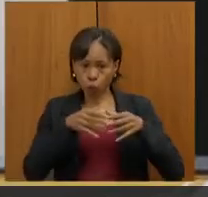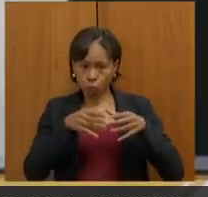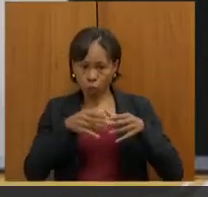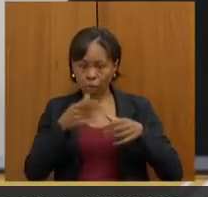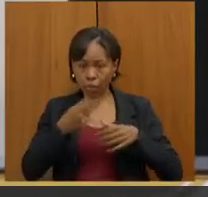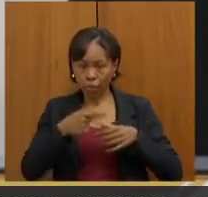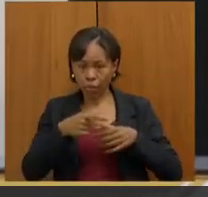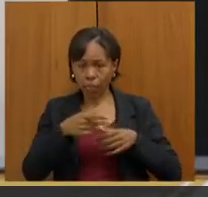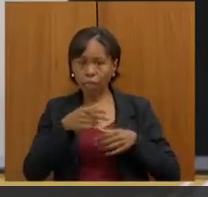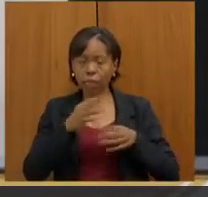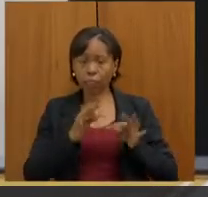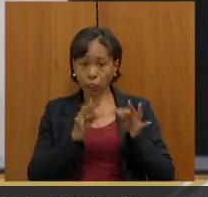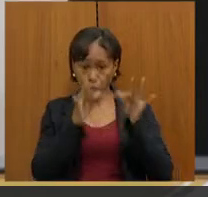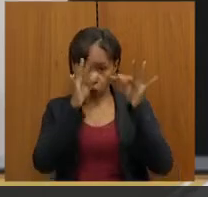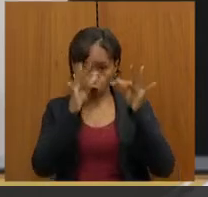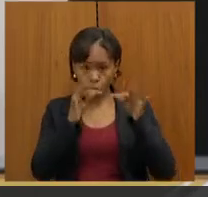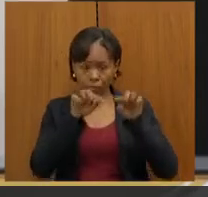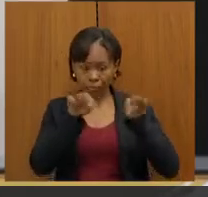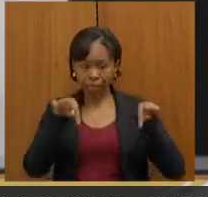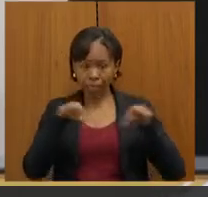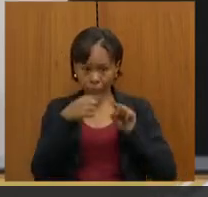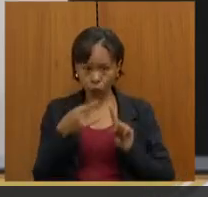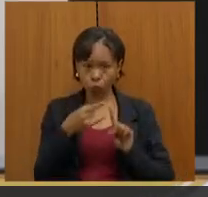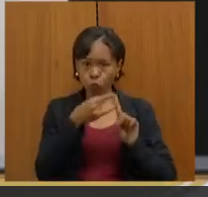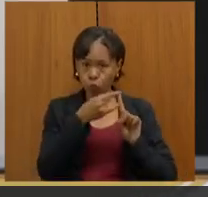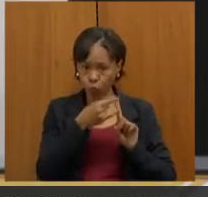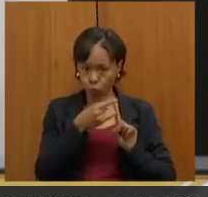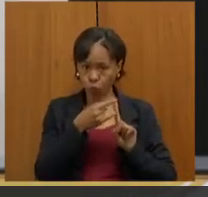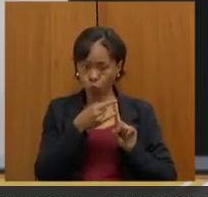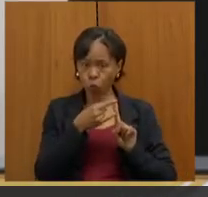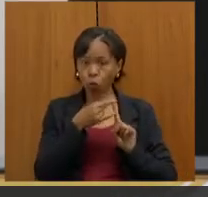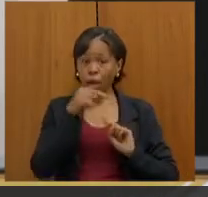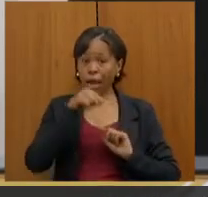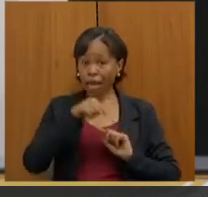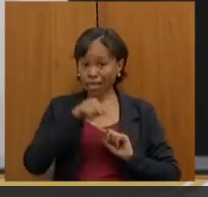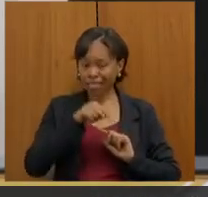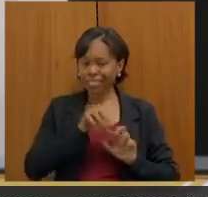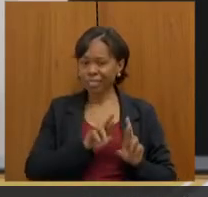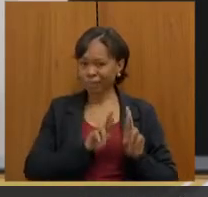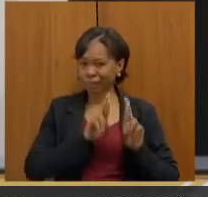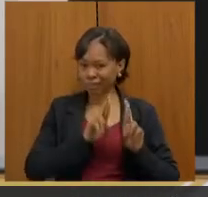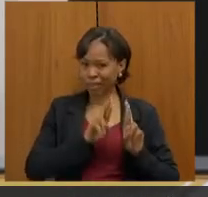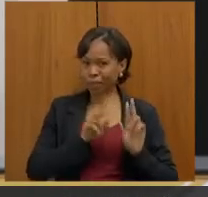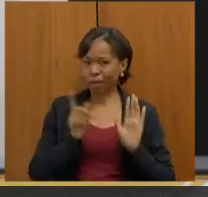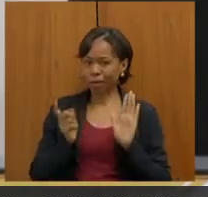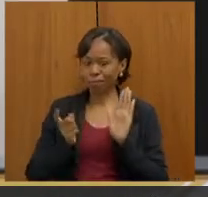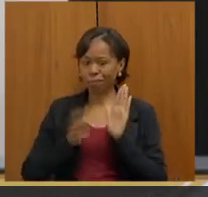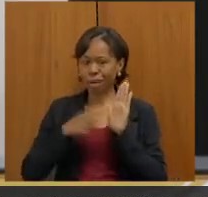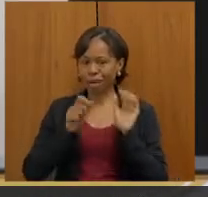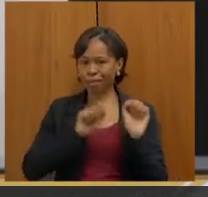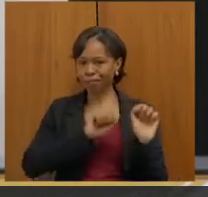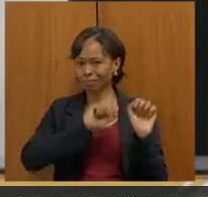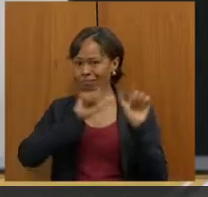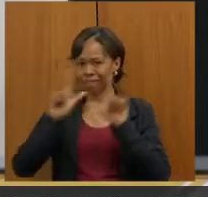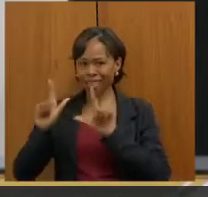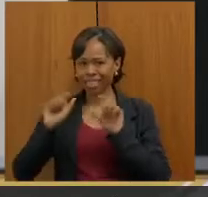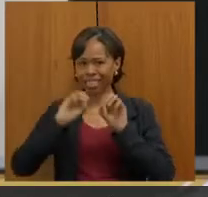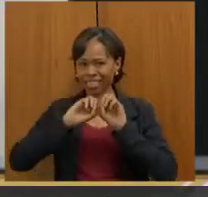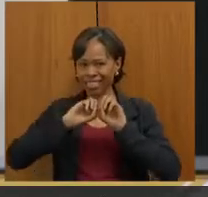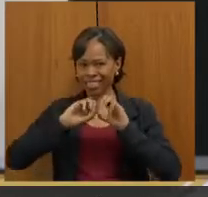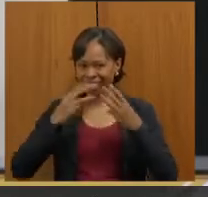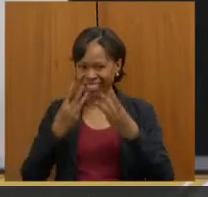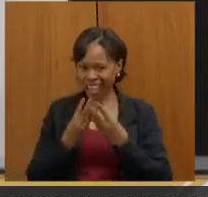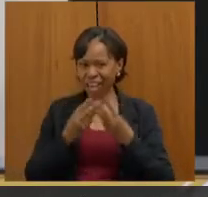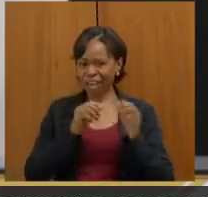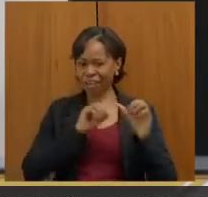de operação aqui das altos um tá fazendo o passando os slides então a senhora pode à medida que foi